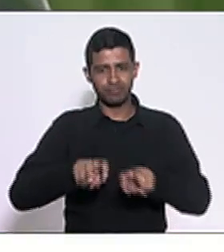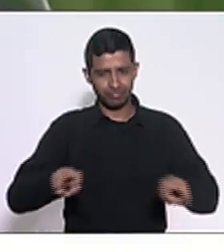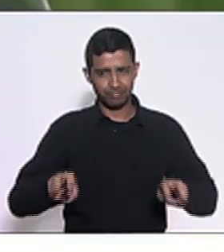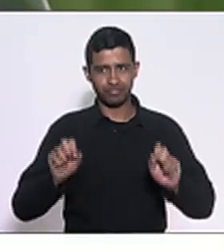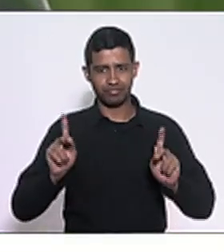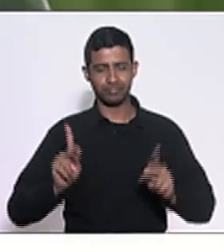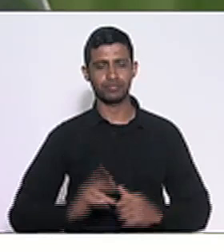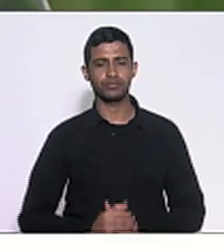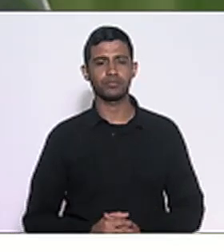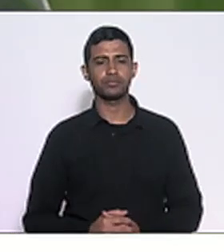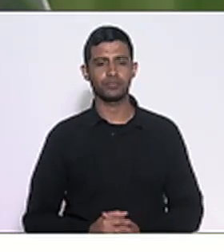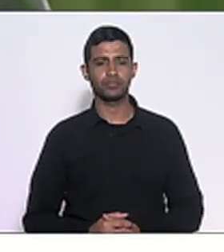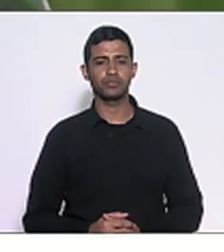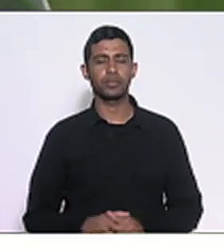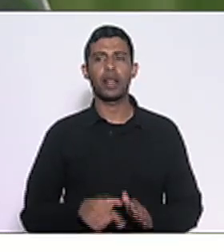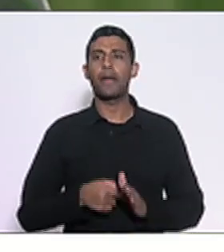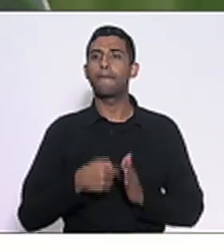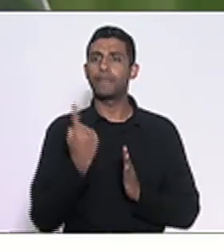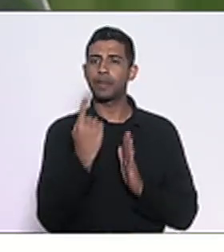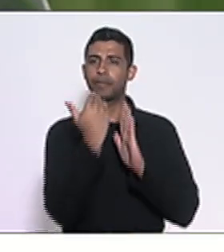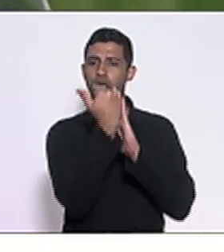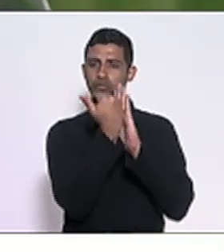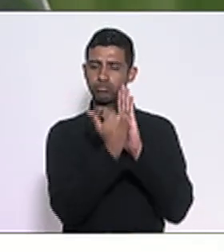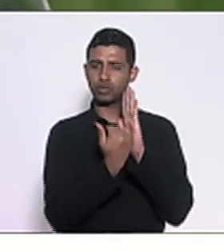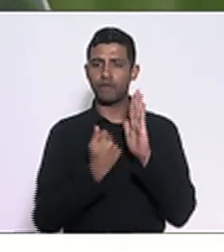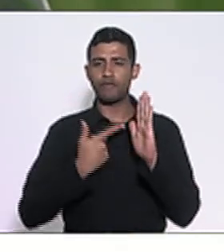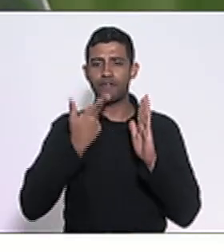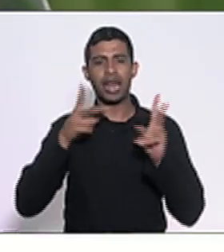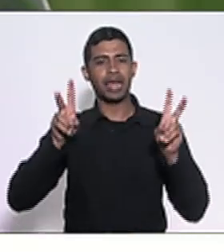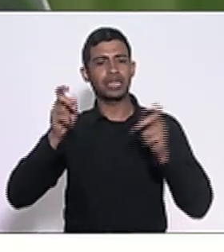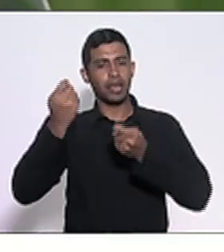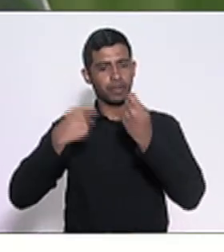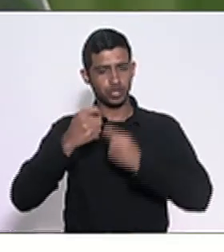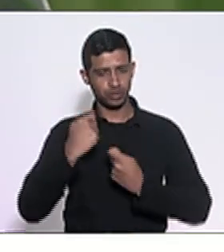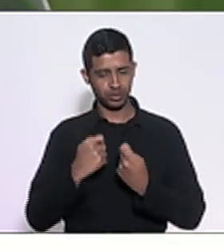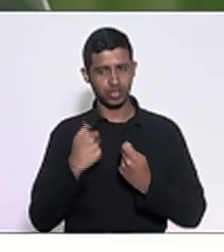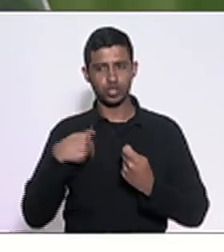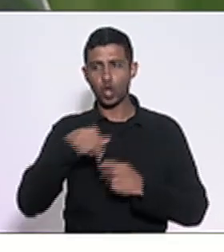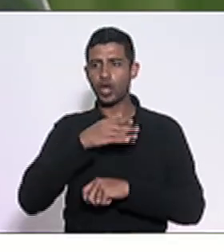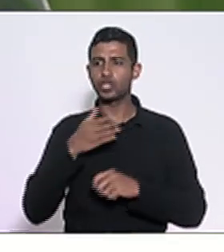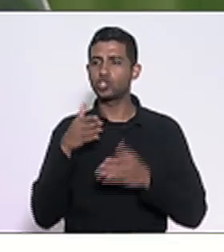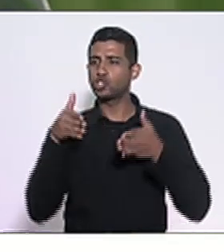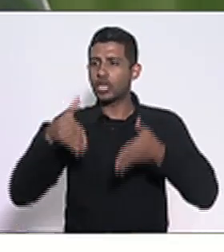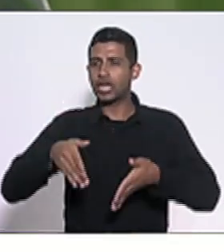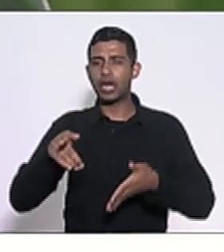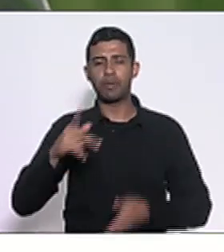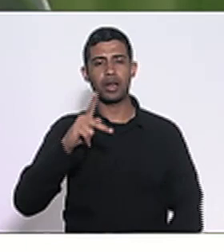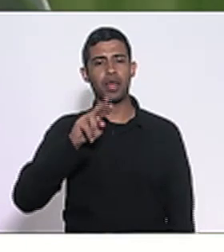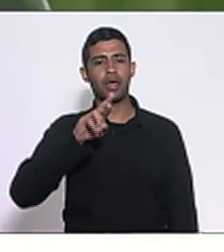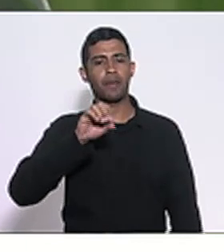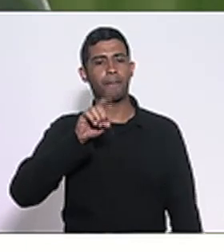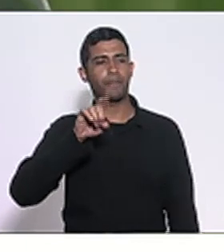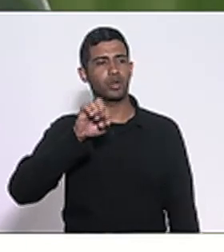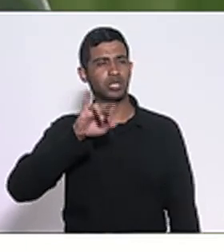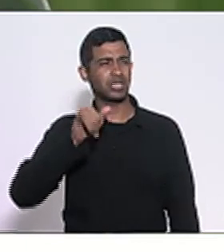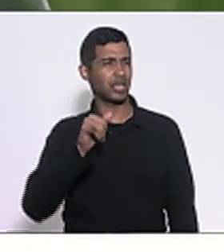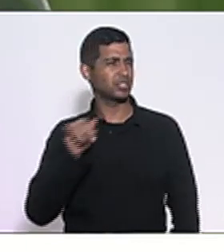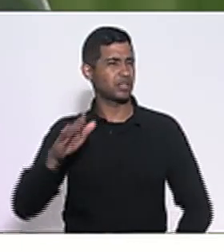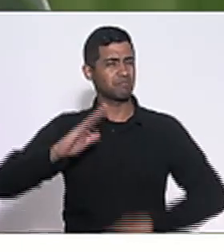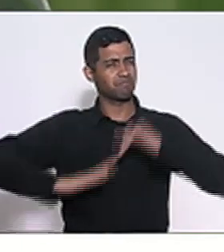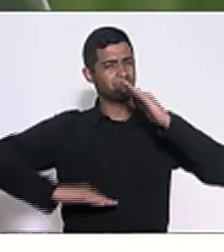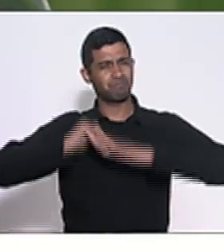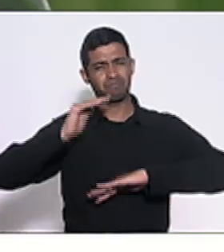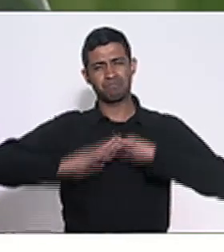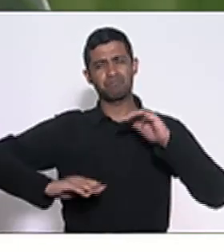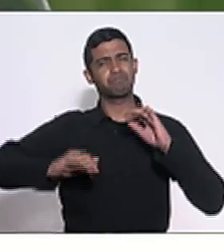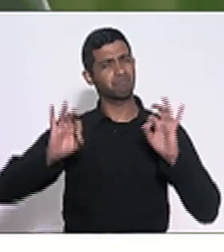Bom, eu vou, então, primeiro pautar pela parte administrativa. Nós chegamos no Proderj, é um órgão de grande capacidade,